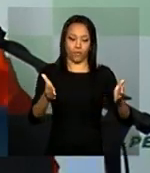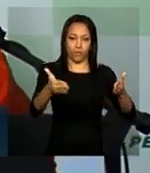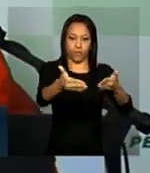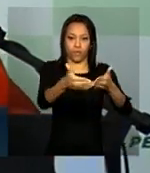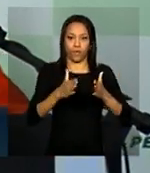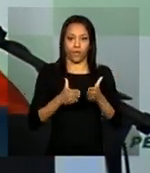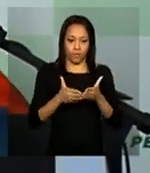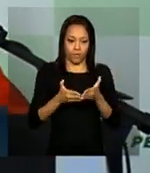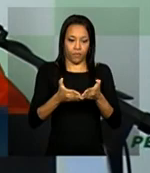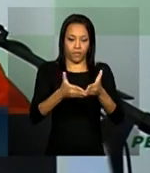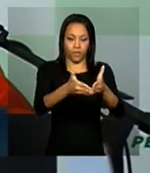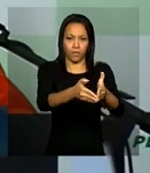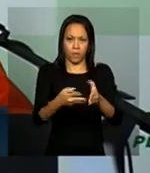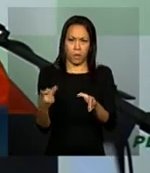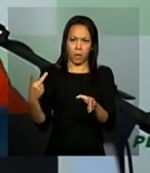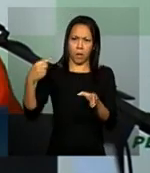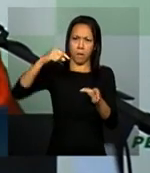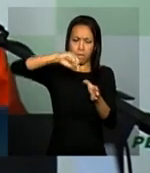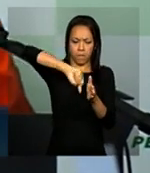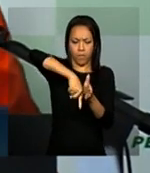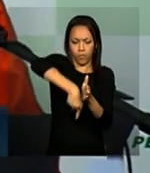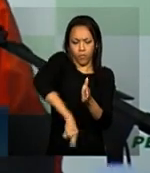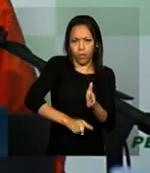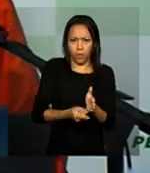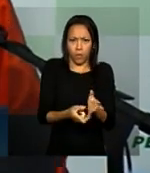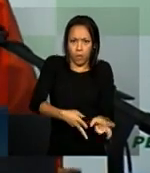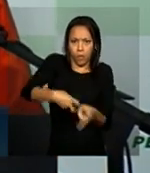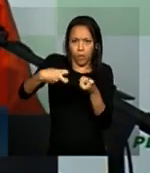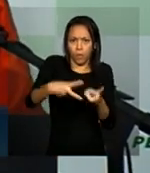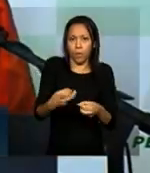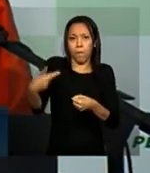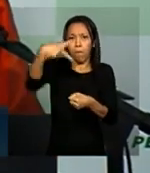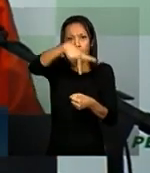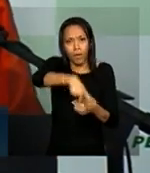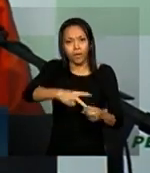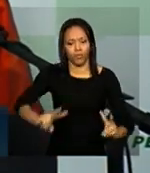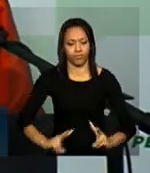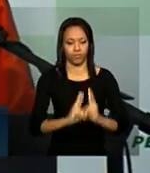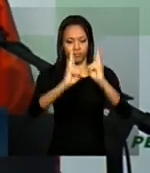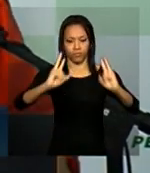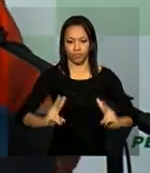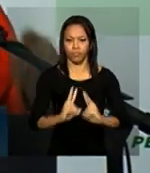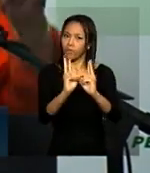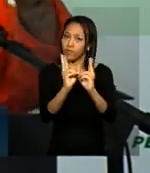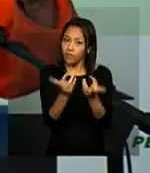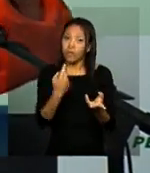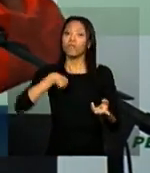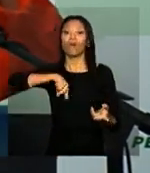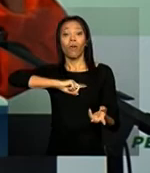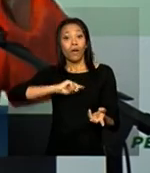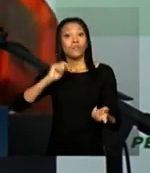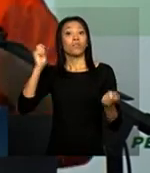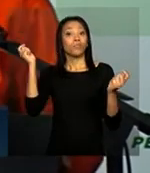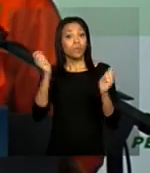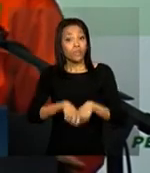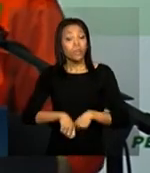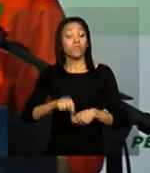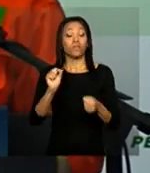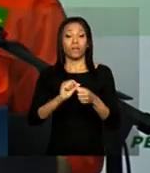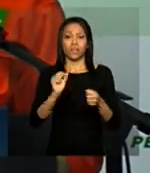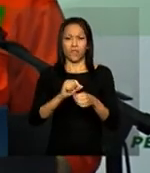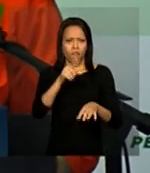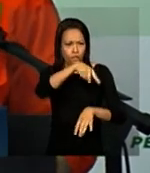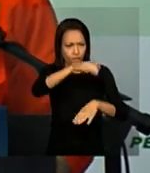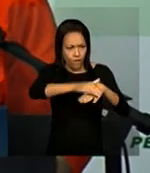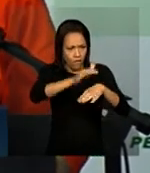os trabalhadores desse país são capazes de fazer plataformas. Os trabalhadores desse país